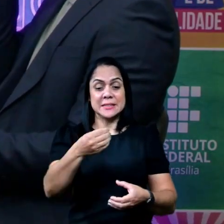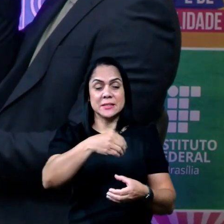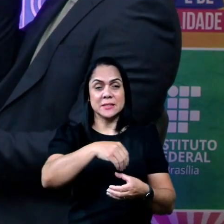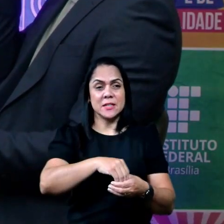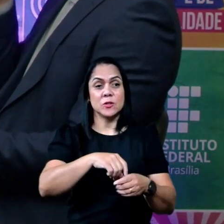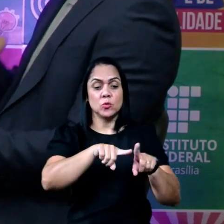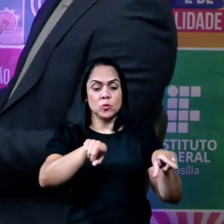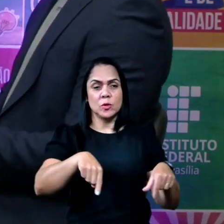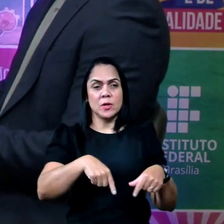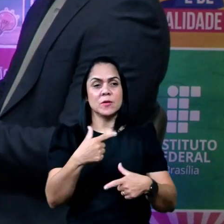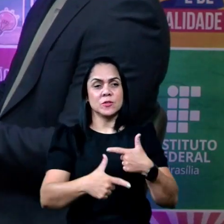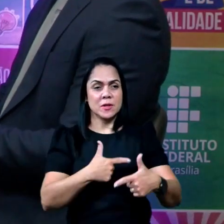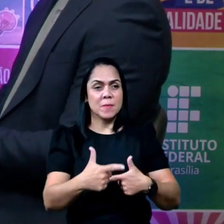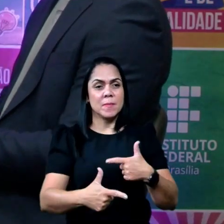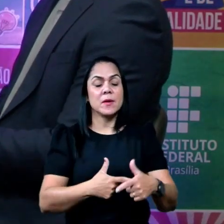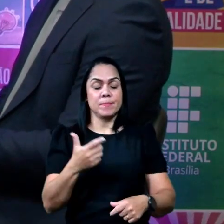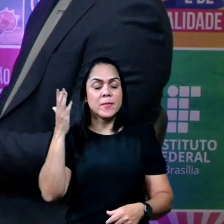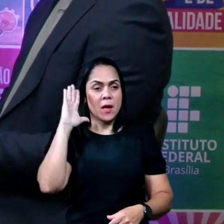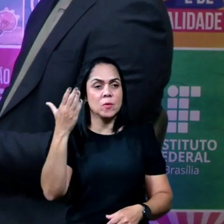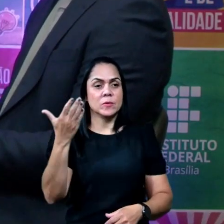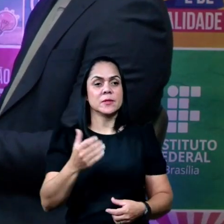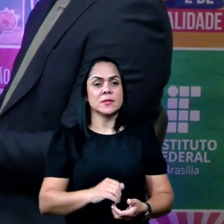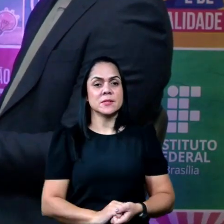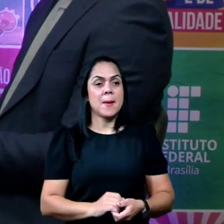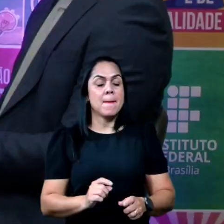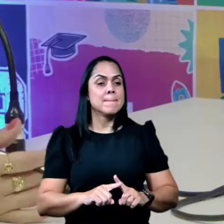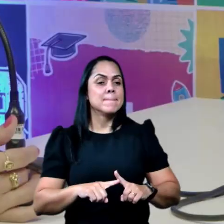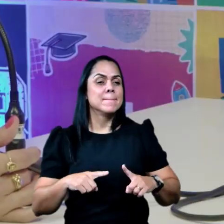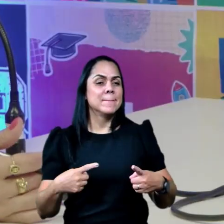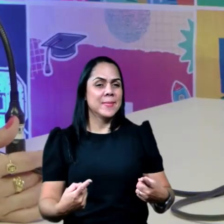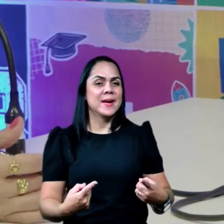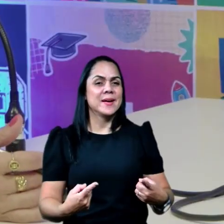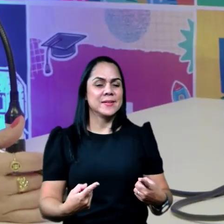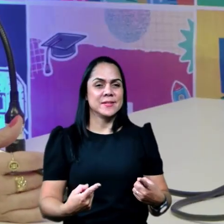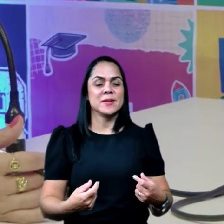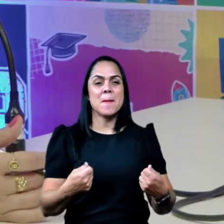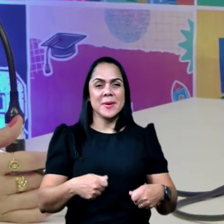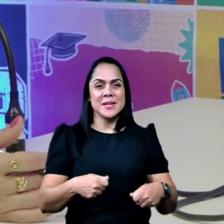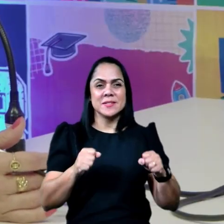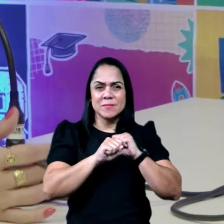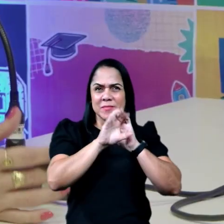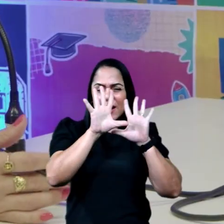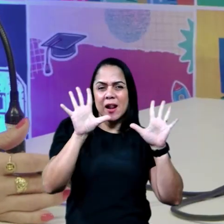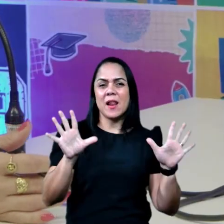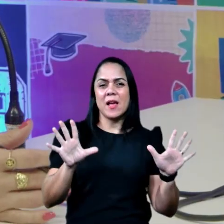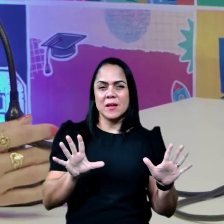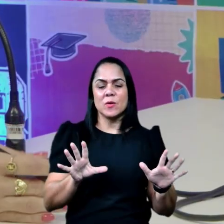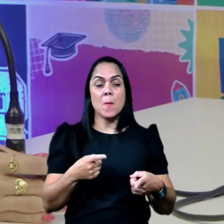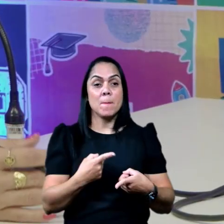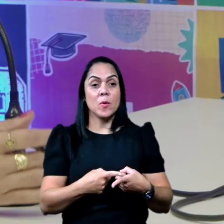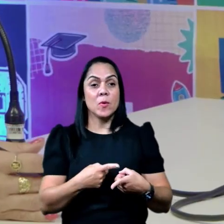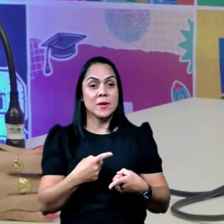trabalho. É possível, acontece, mas desde que seja então, tenha essa clareza desse consentimento. Até porque